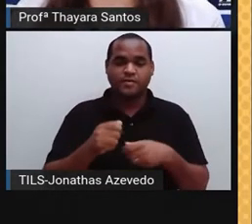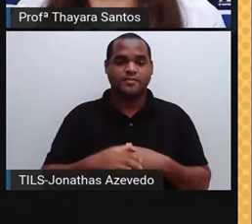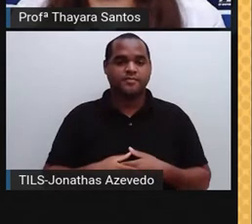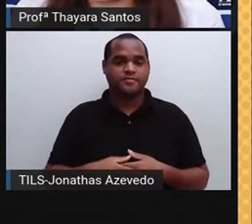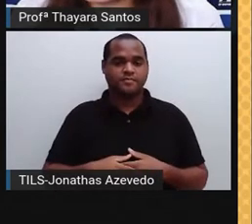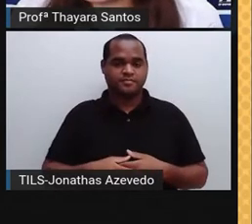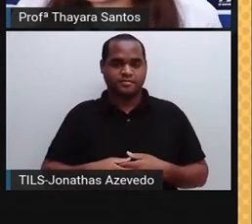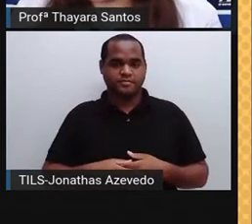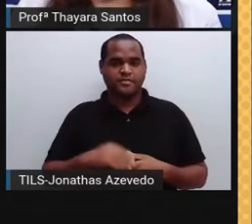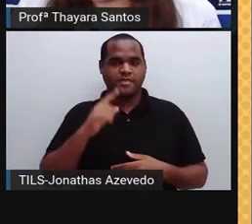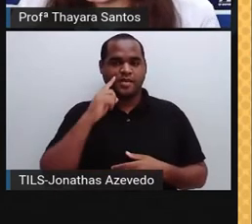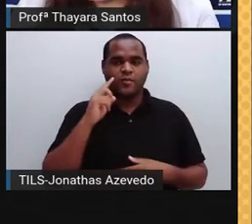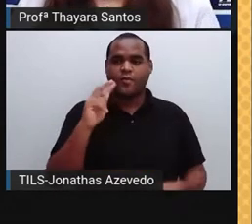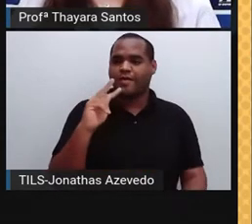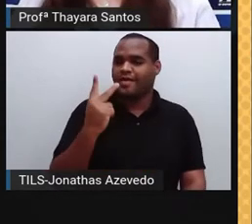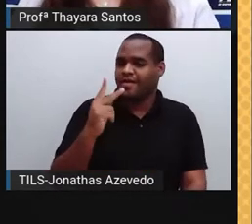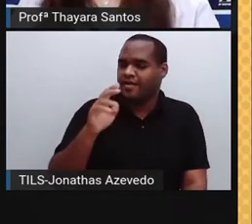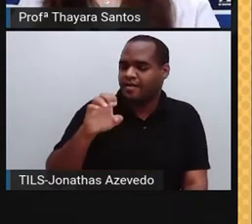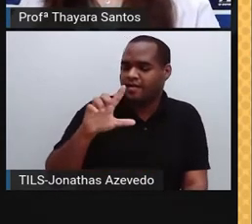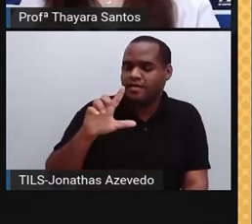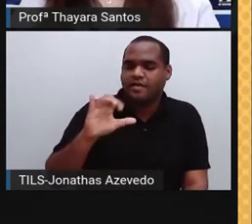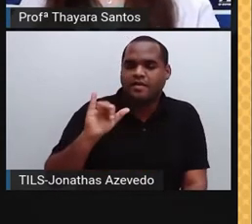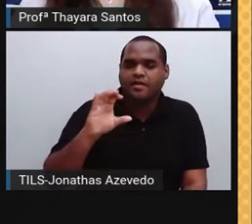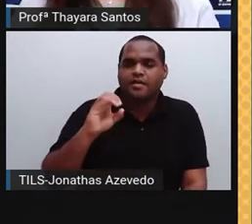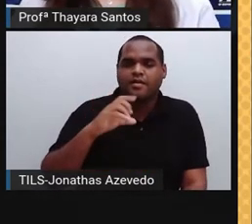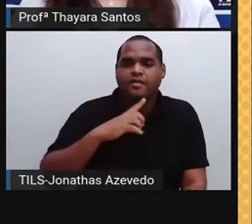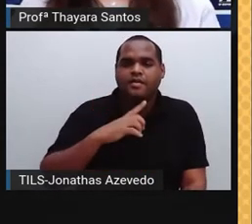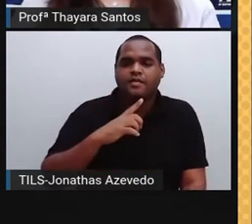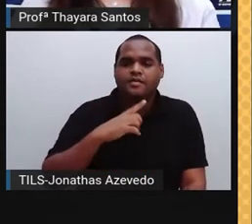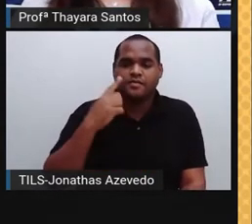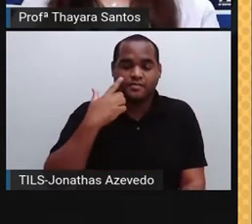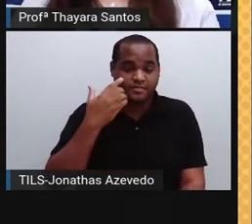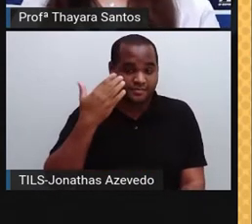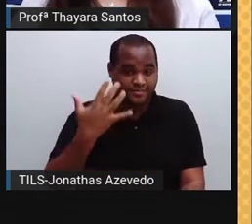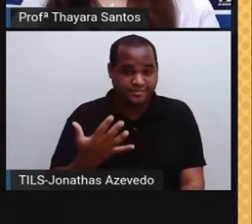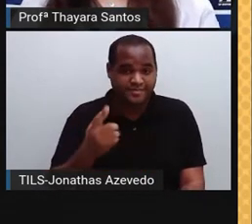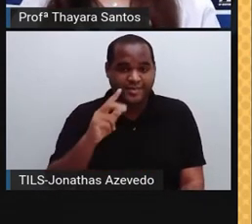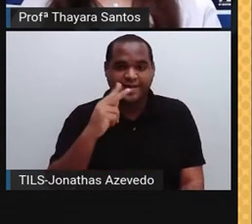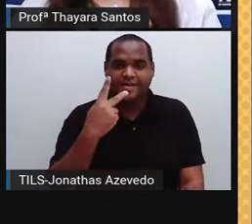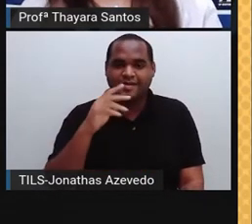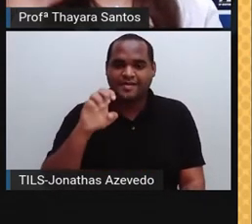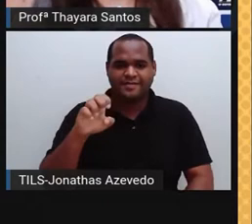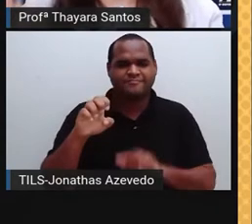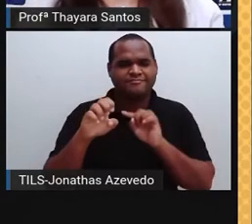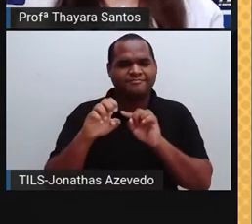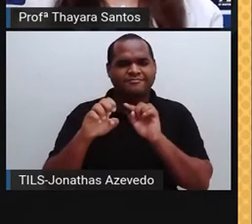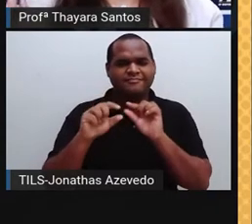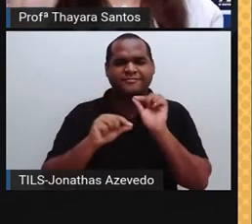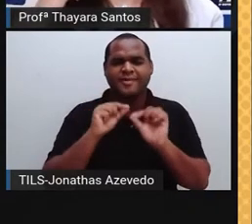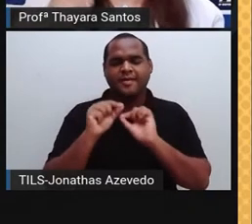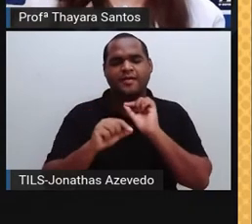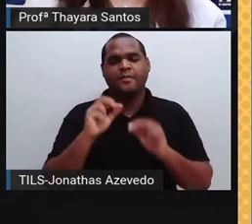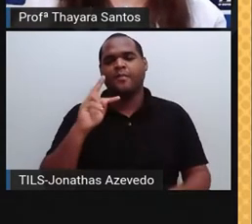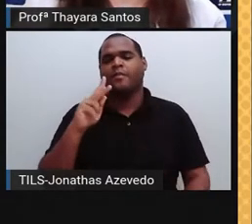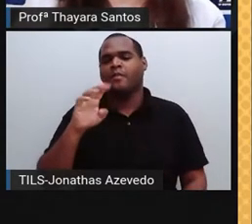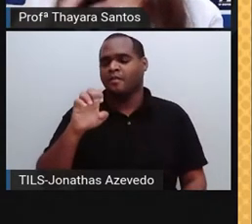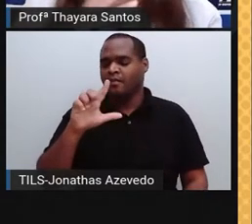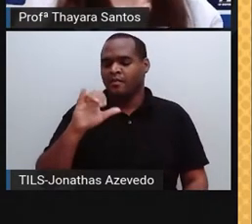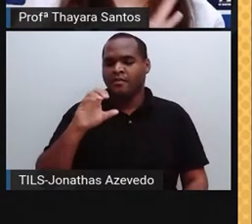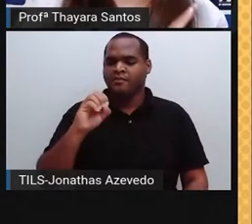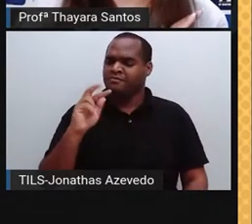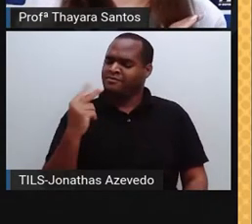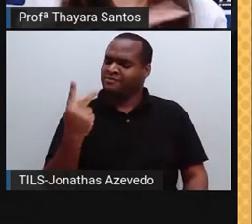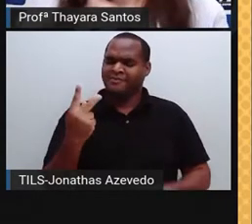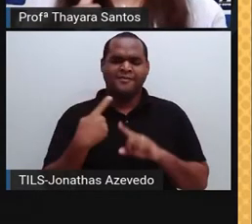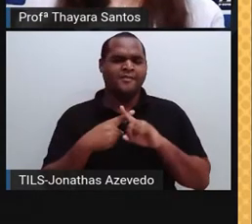peguei aqui o hélio. O hélio, ele é representado pela letra HE. Por que que HE é pró? Porque não é só H? Porque